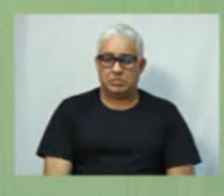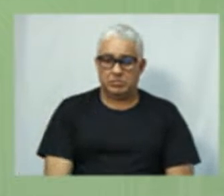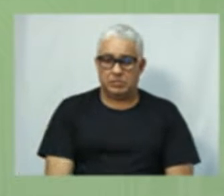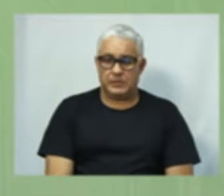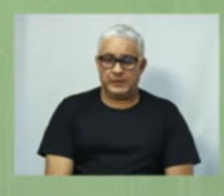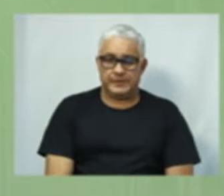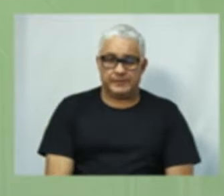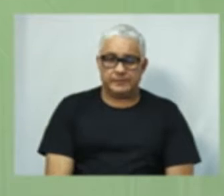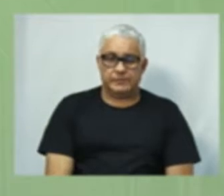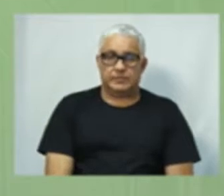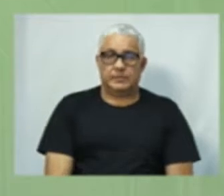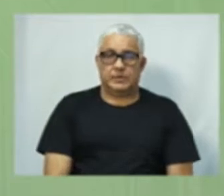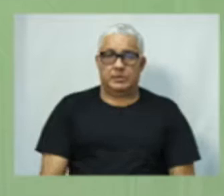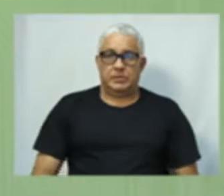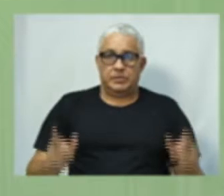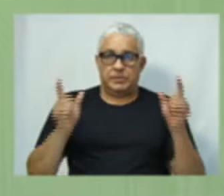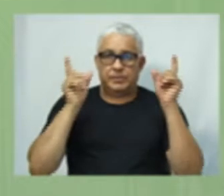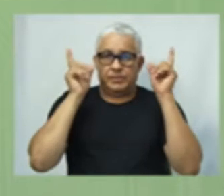Ufa!